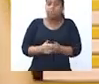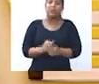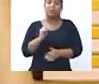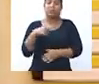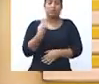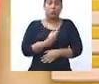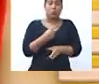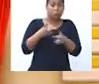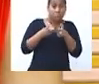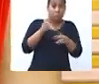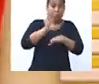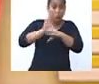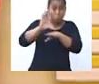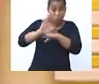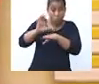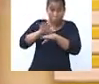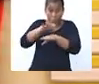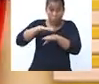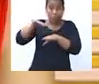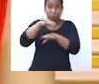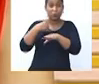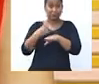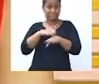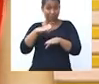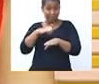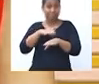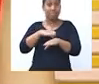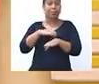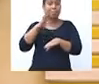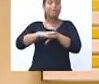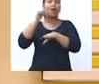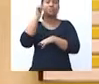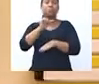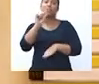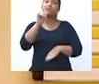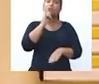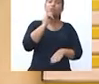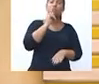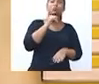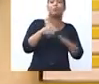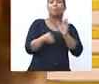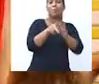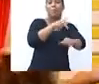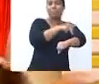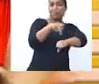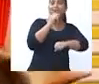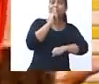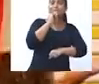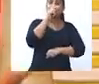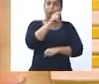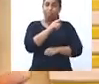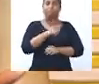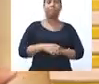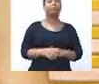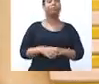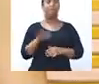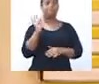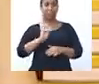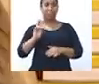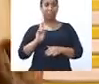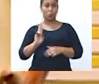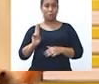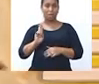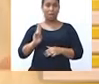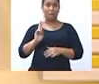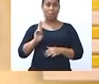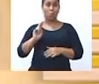se a gente for ver os cursos que a gente tem mais mulheres, são, por exemplo, cursos de pedagogia. Vou dar um exemplo lá Sim. da Unesp. Então, o